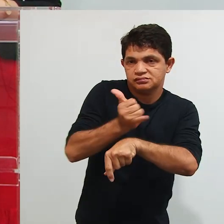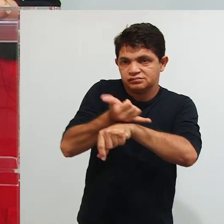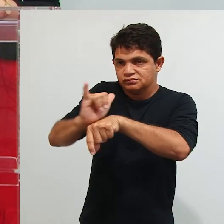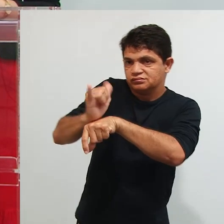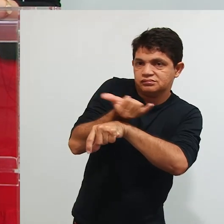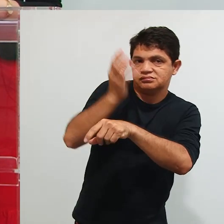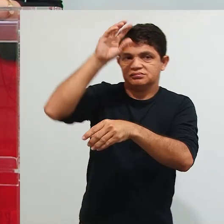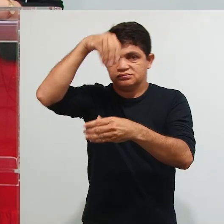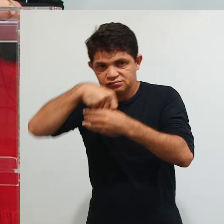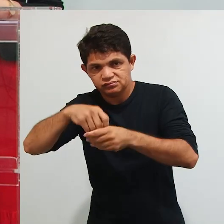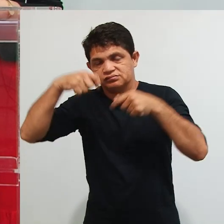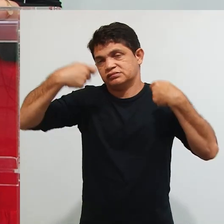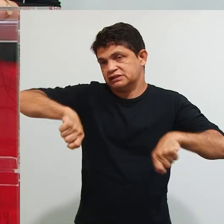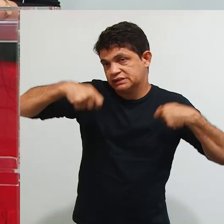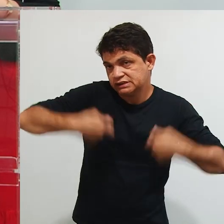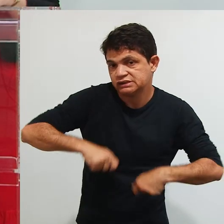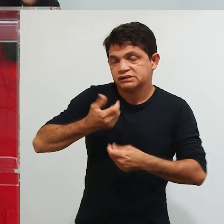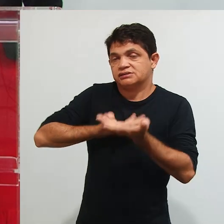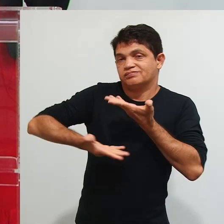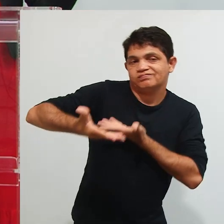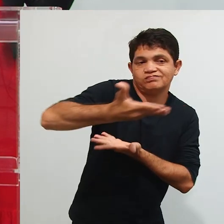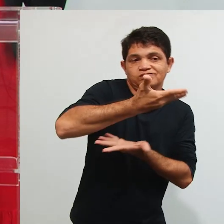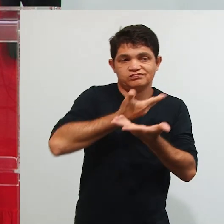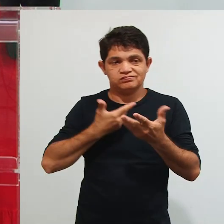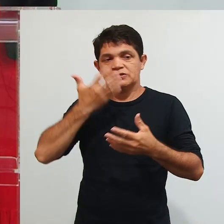situações. Porque a gente também não pode...